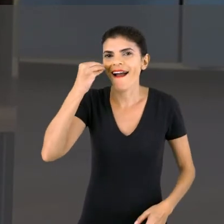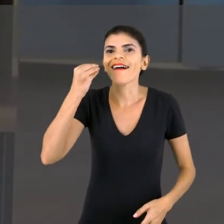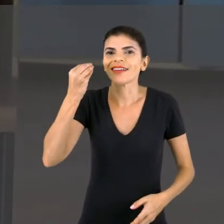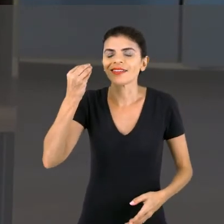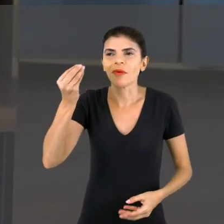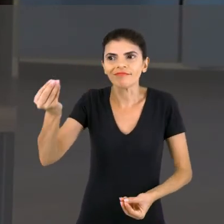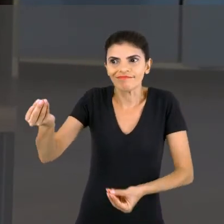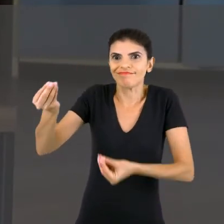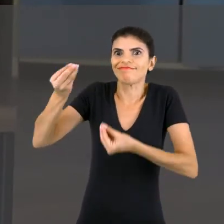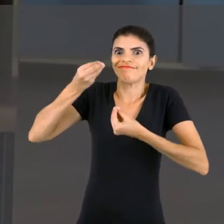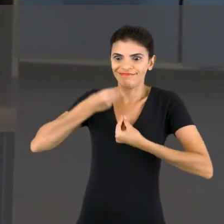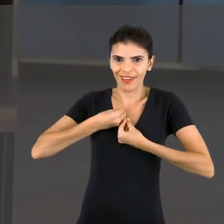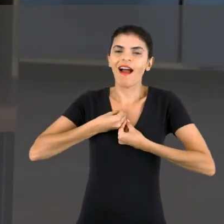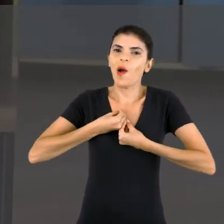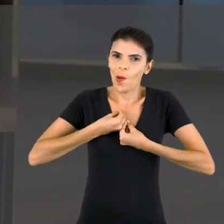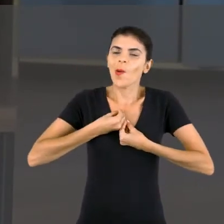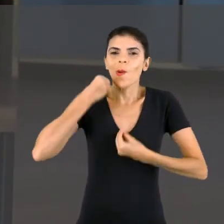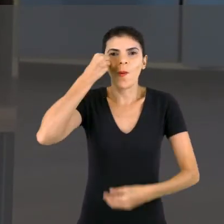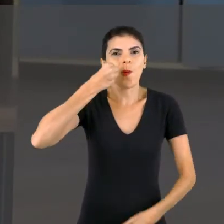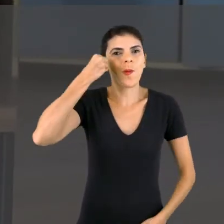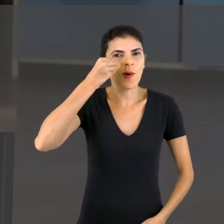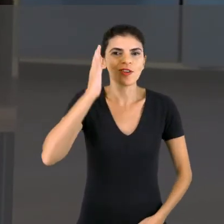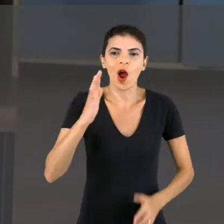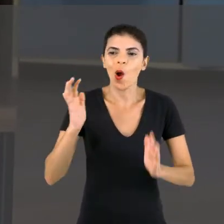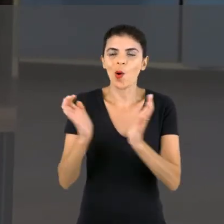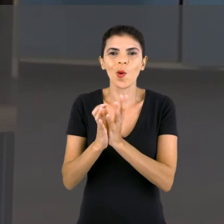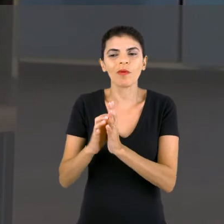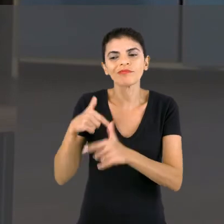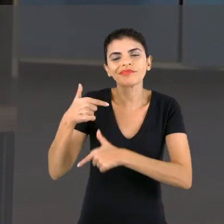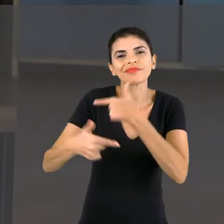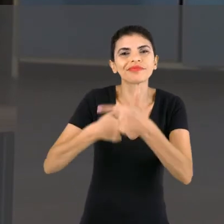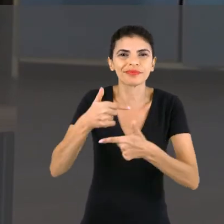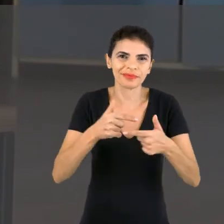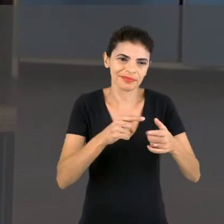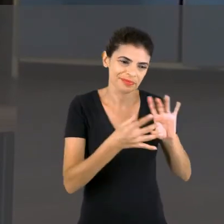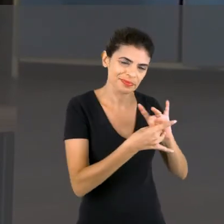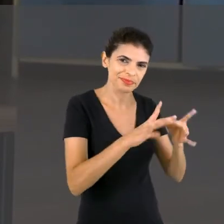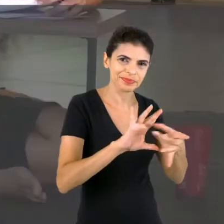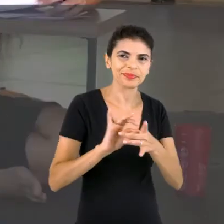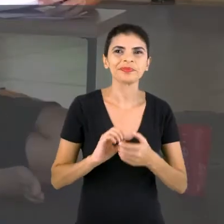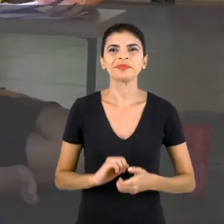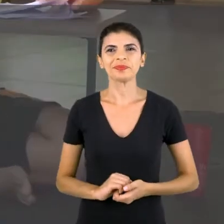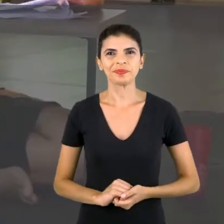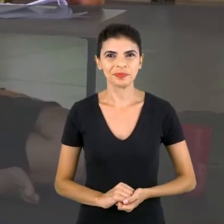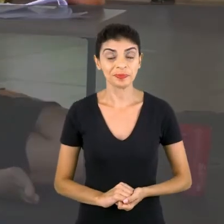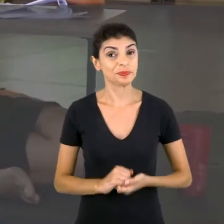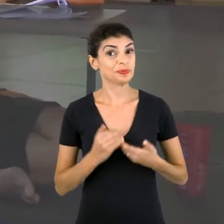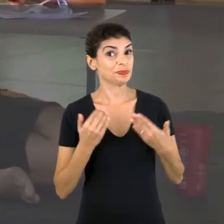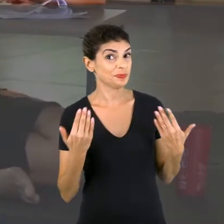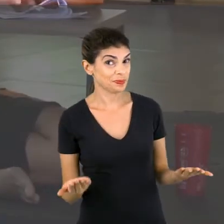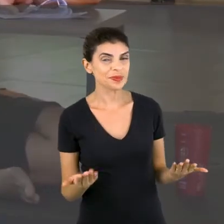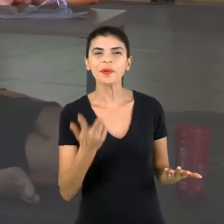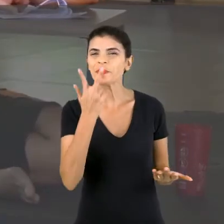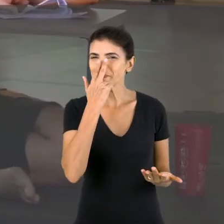né? Então, vale a pena também estar numa rede já formada e construir as suas próprias redes.